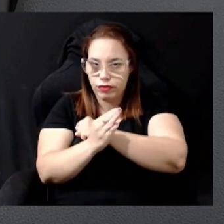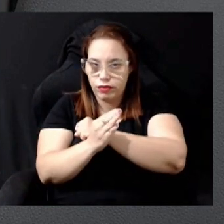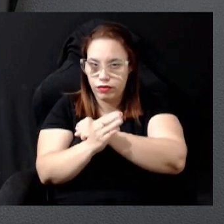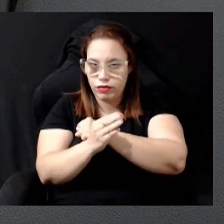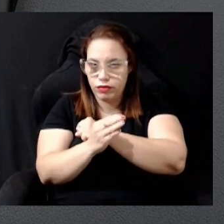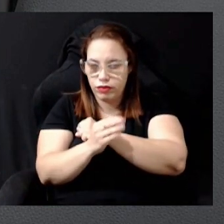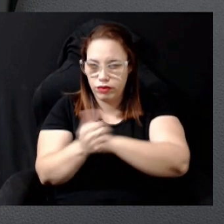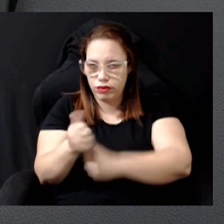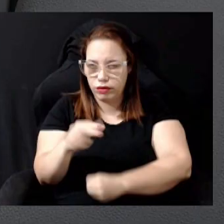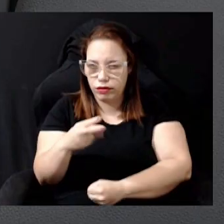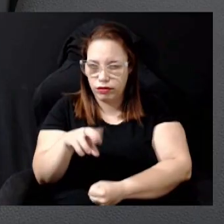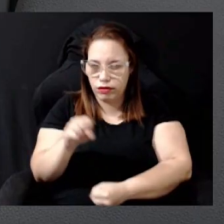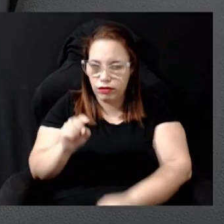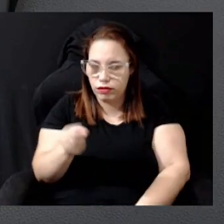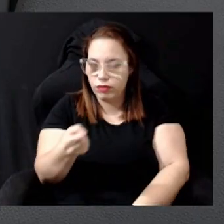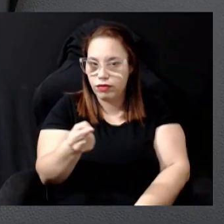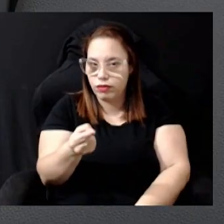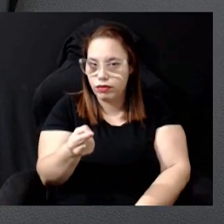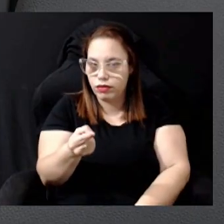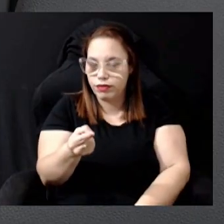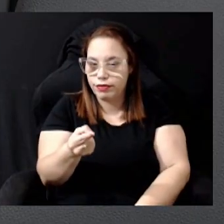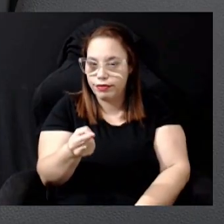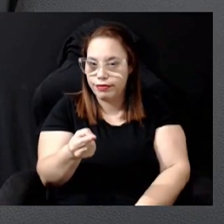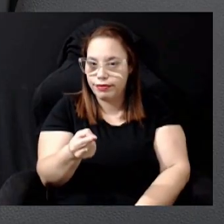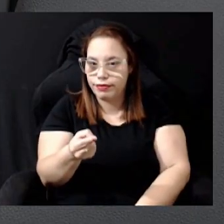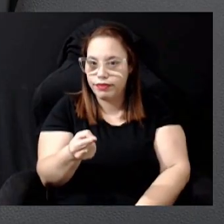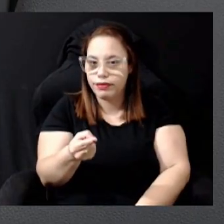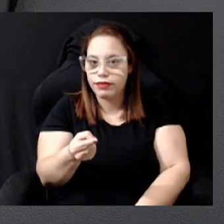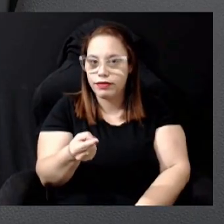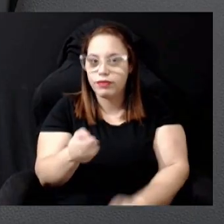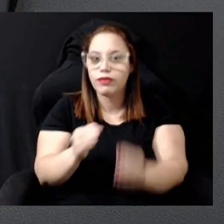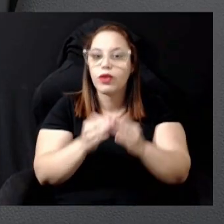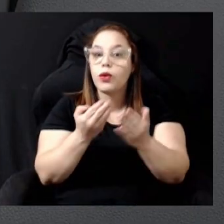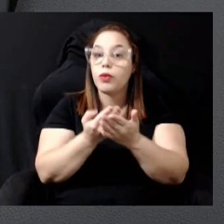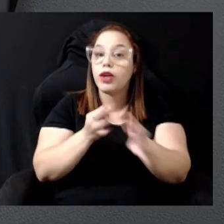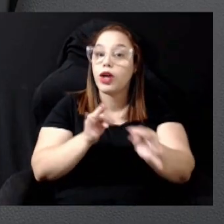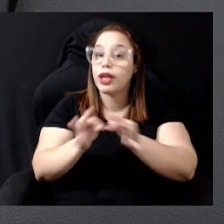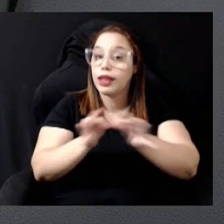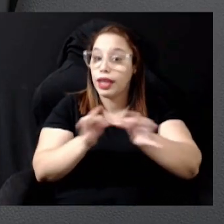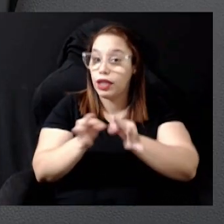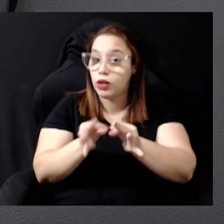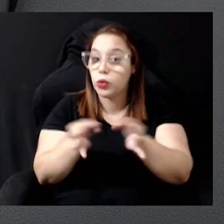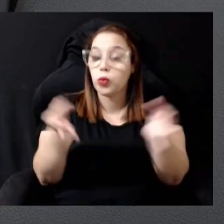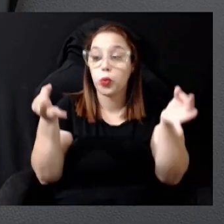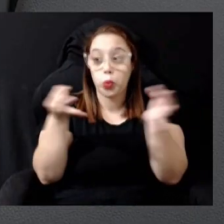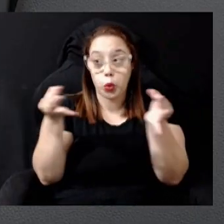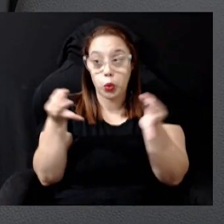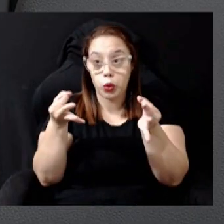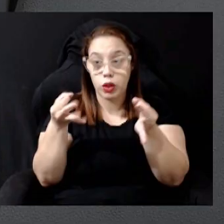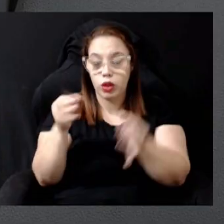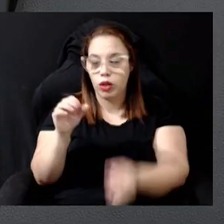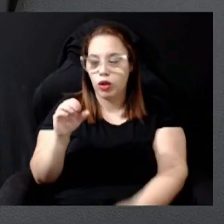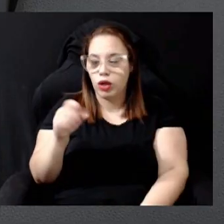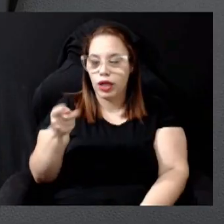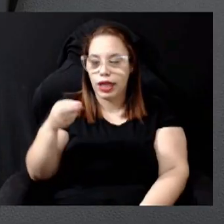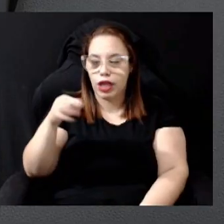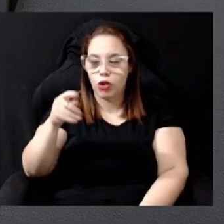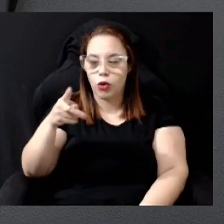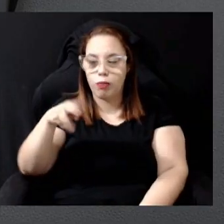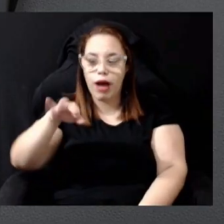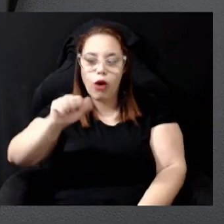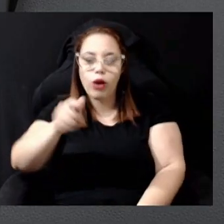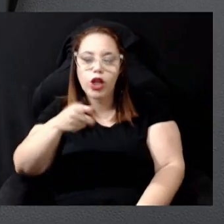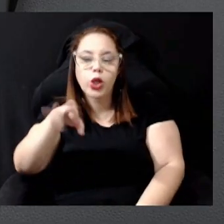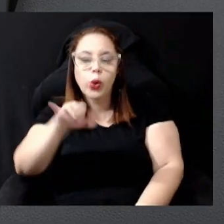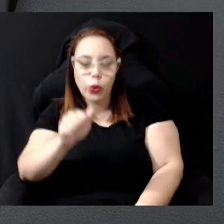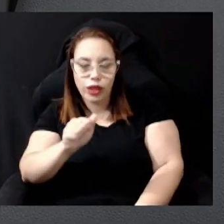não têm uma escola técnica do nível que é o Centro Paula Souza. Então, nós entendemos que vai